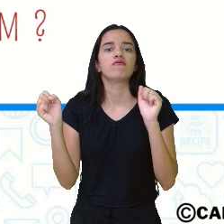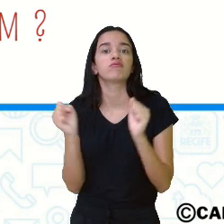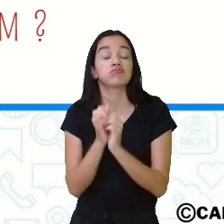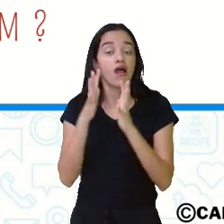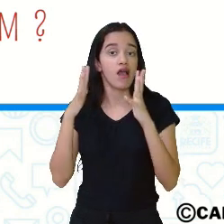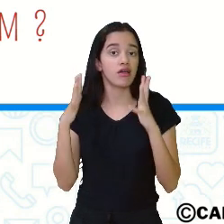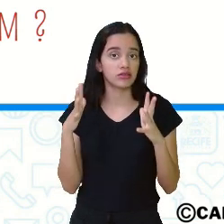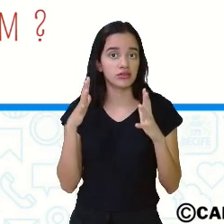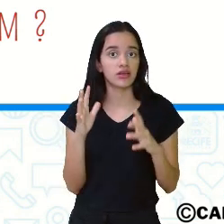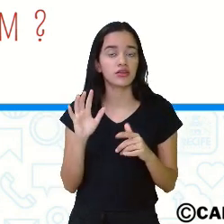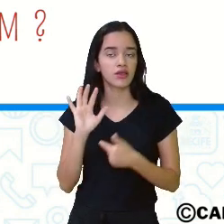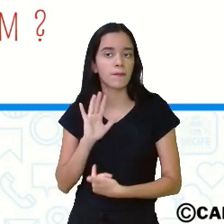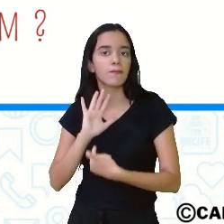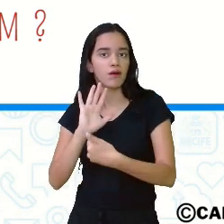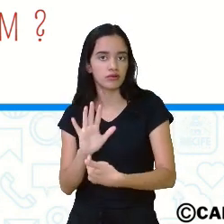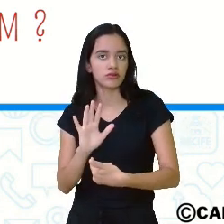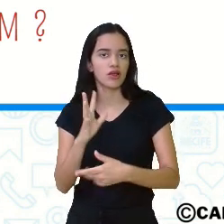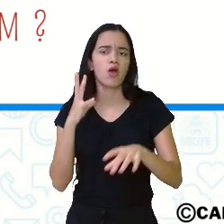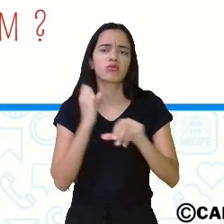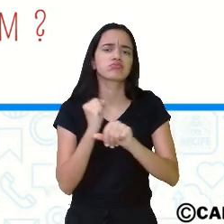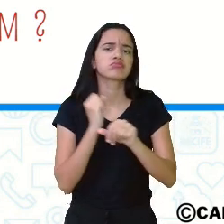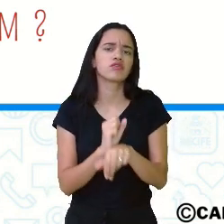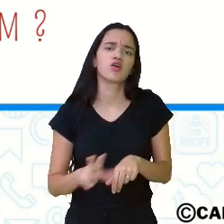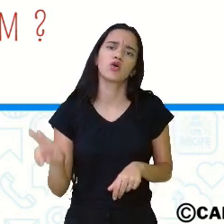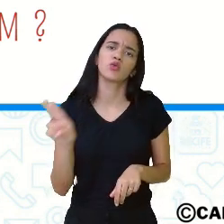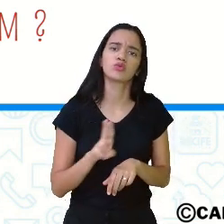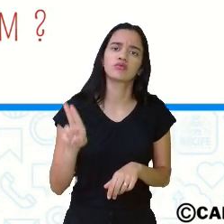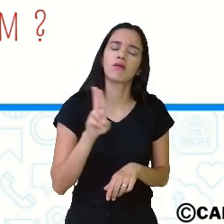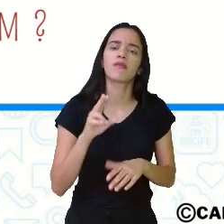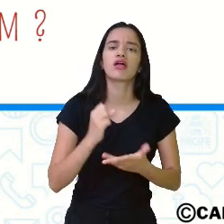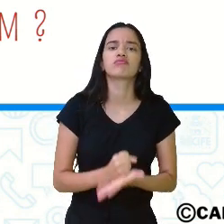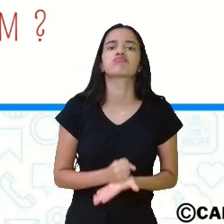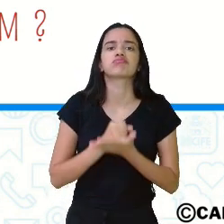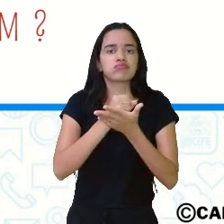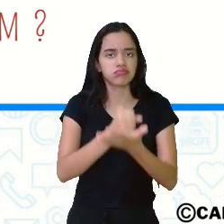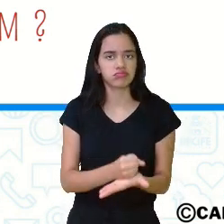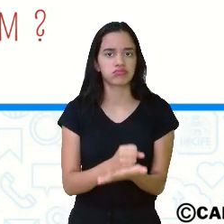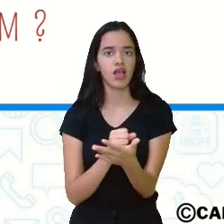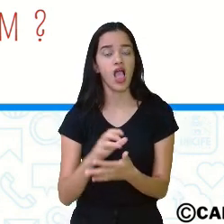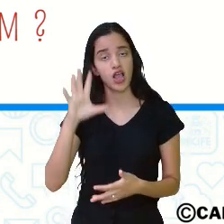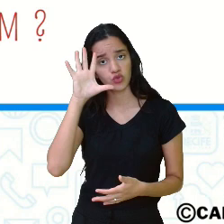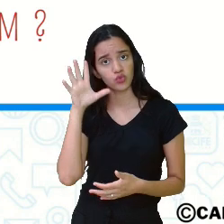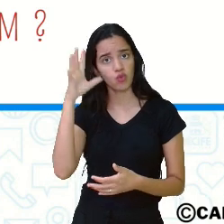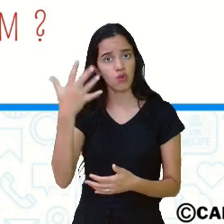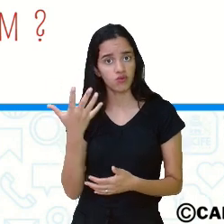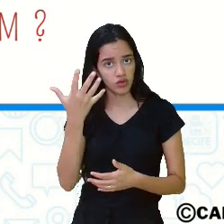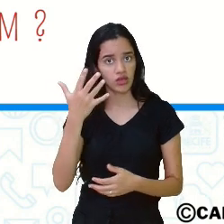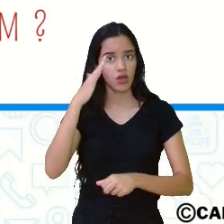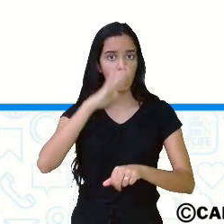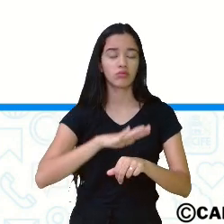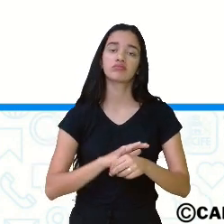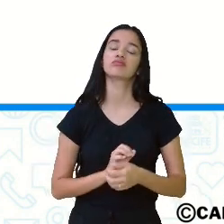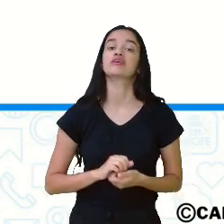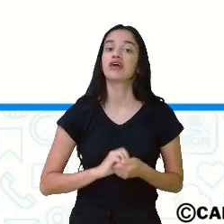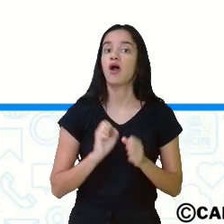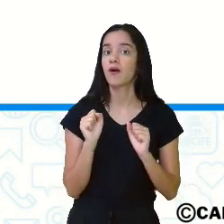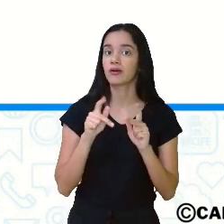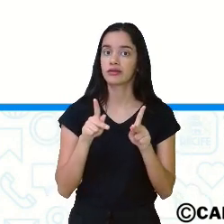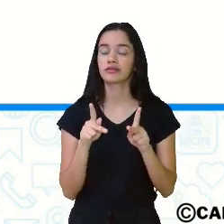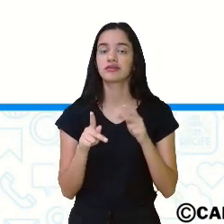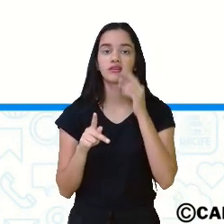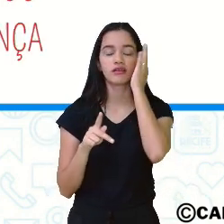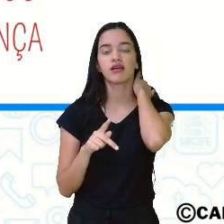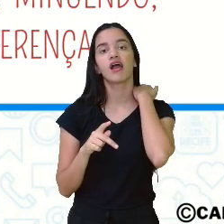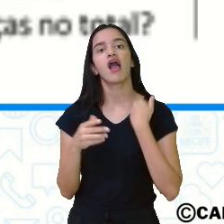mágicas que indicam qual é a operação que a gente vai usar para nos ajudar a resolver aquela situação, problema, ok?